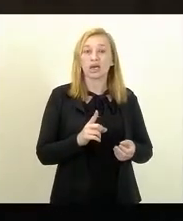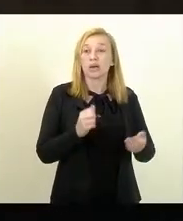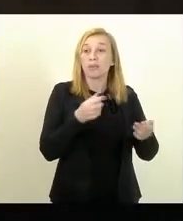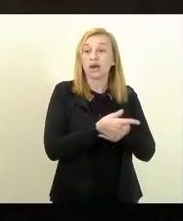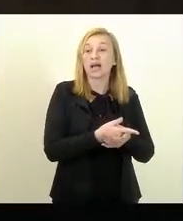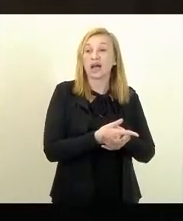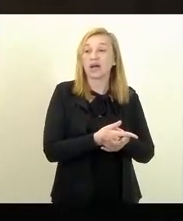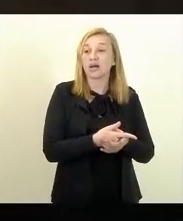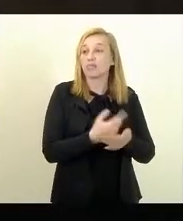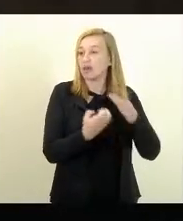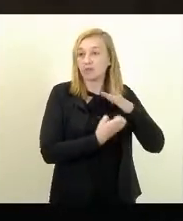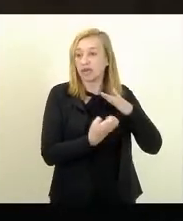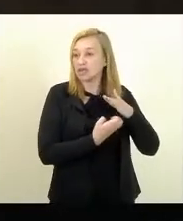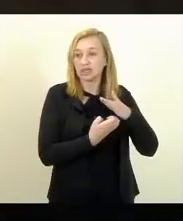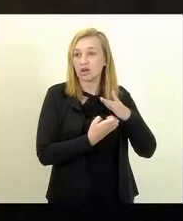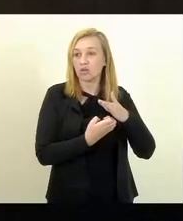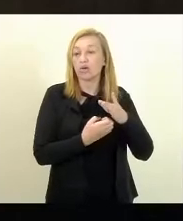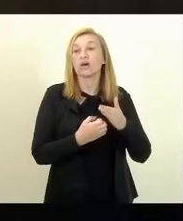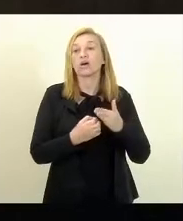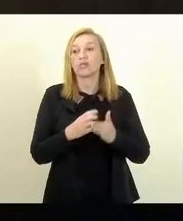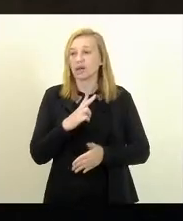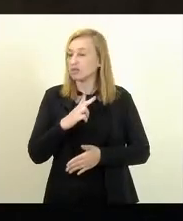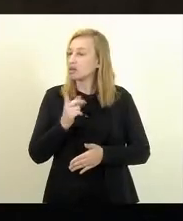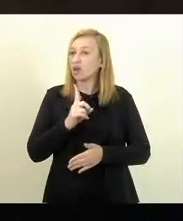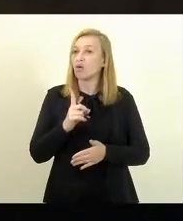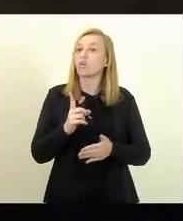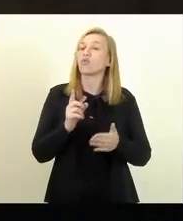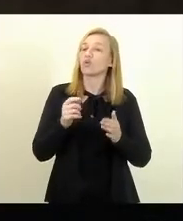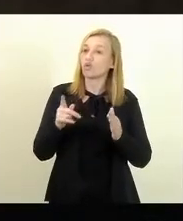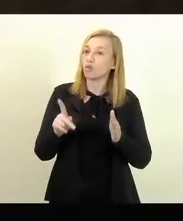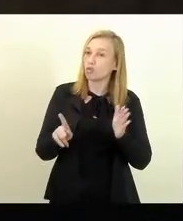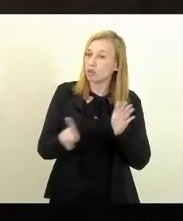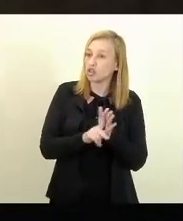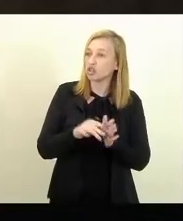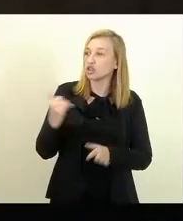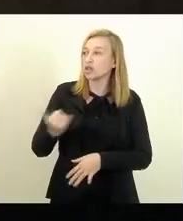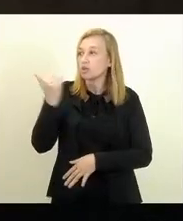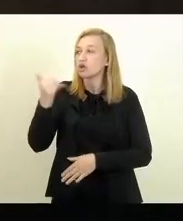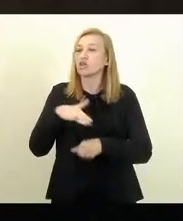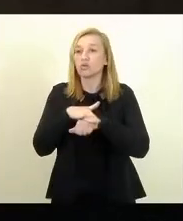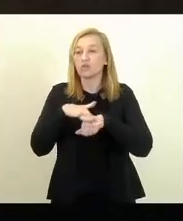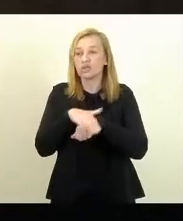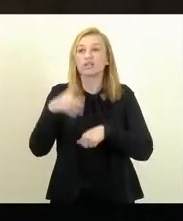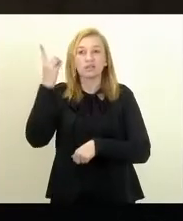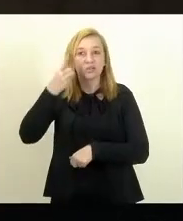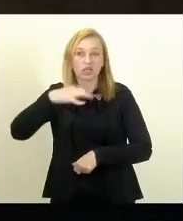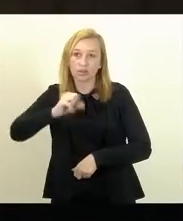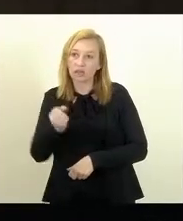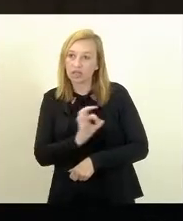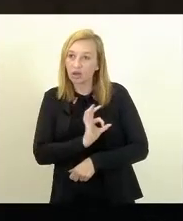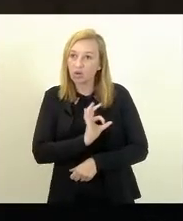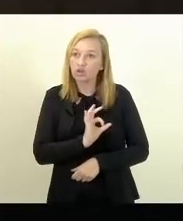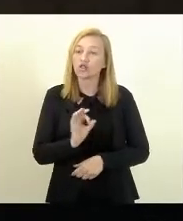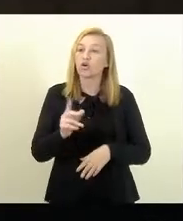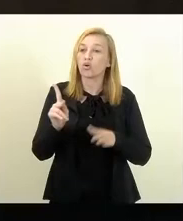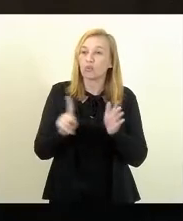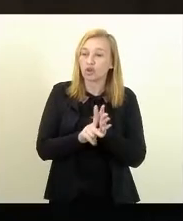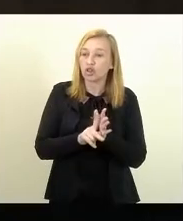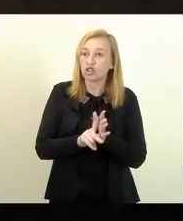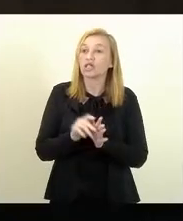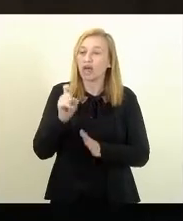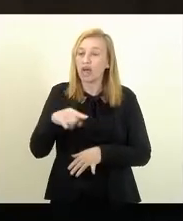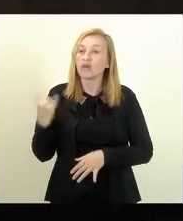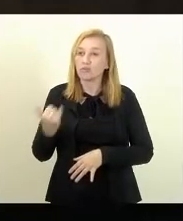mudar a sede, nada disso. Então, é um projeto importante. Eu ofereci algumas emendas, já conversei com a deputada Marta Rocha. De qualquer maneira, é um projeto